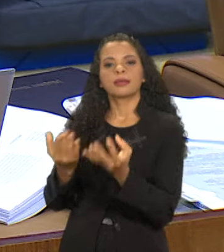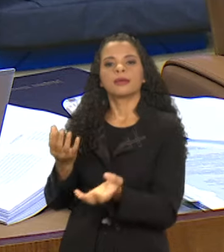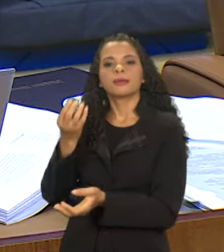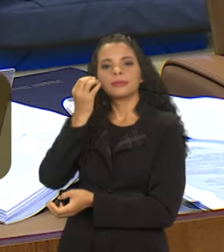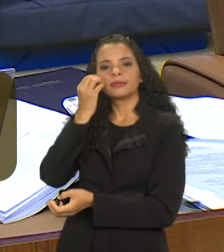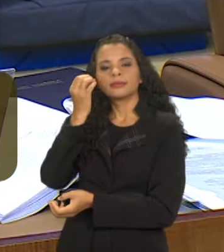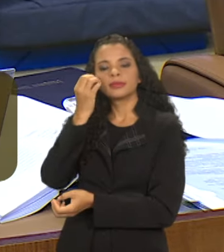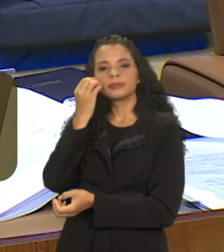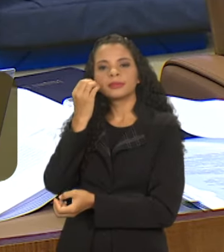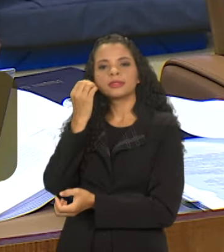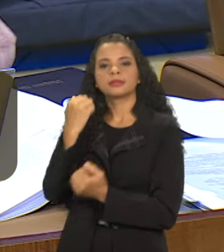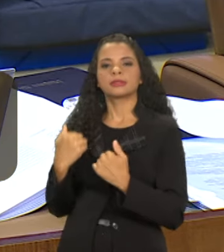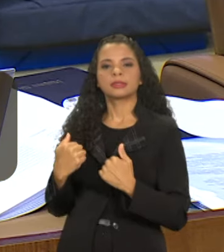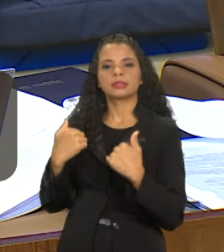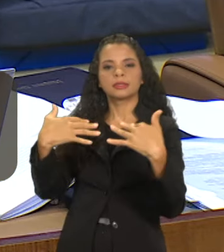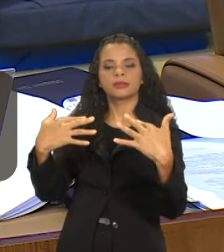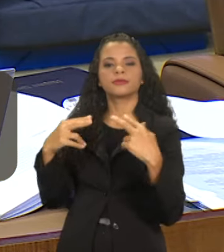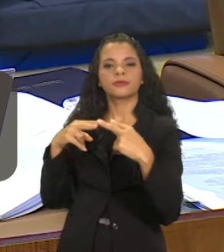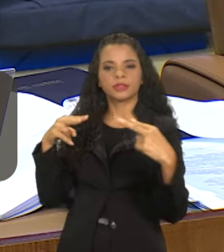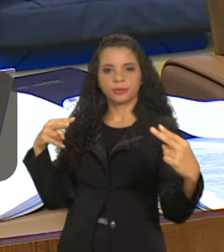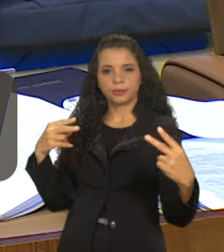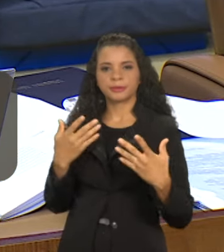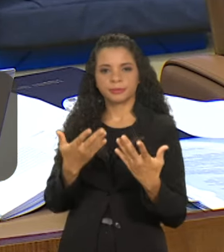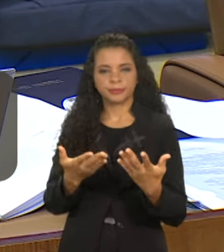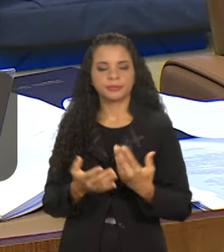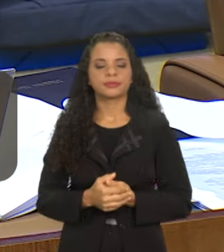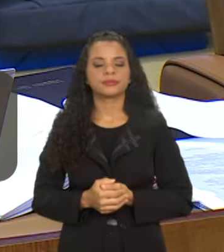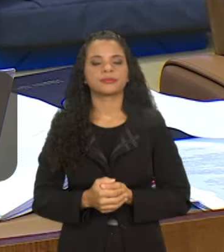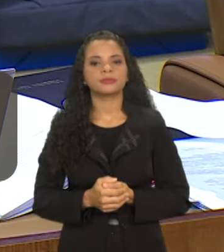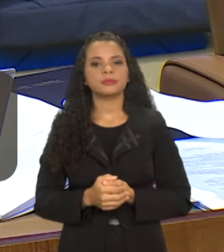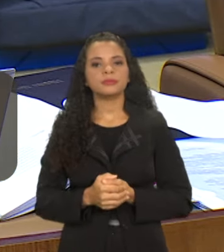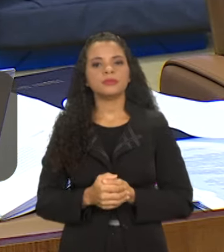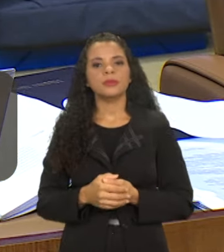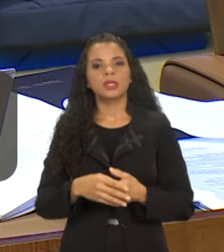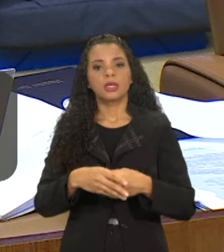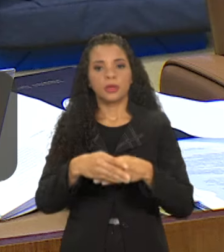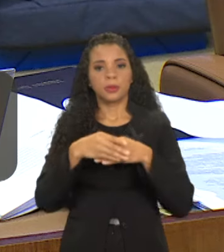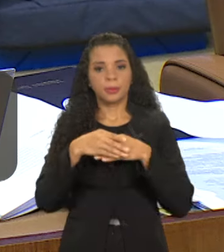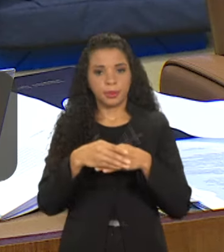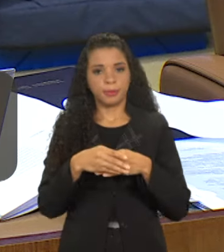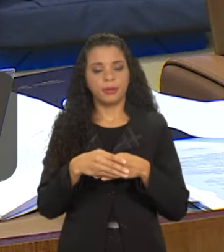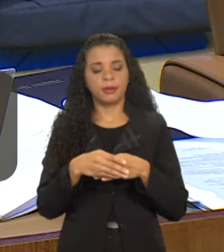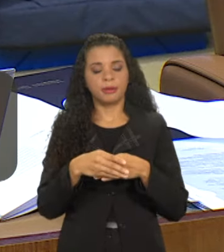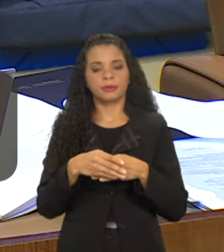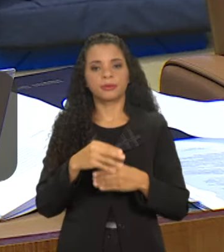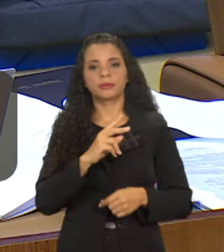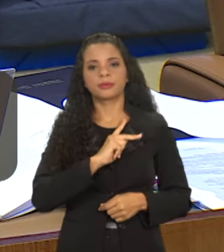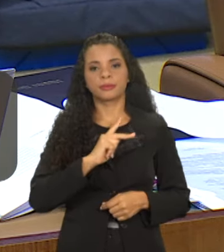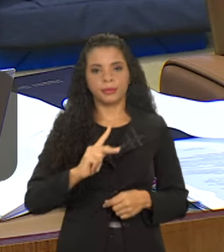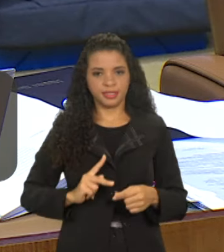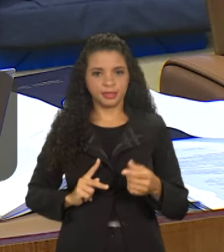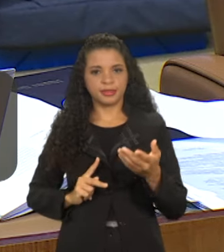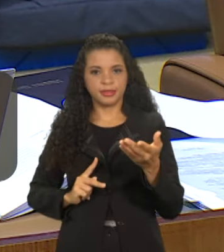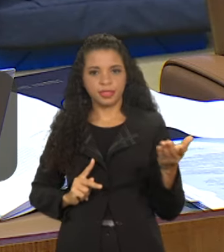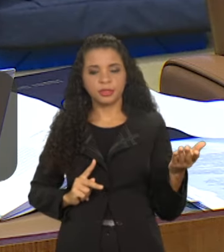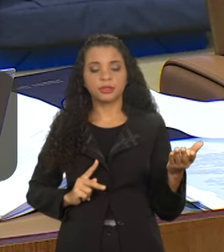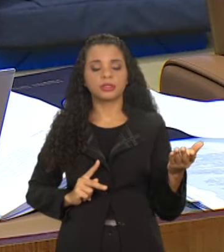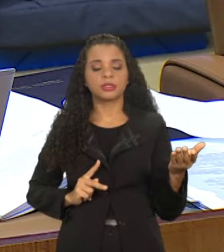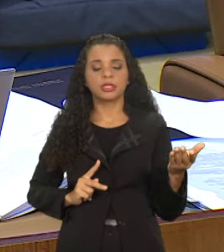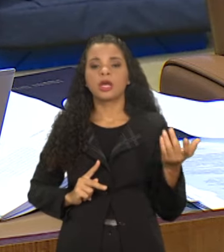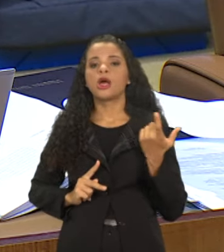virtual de agora. E cumprimento, para encerrar, presidente, os estudantes